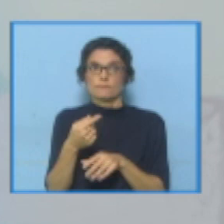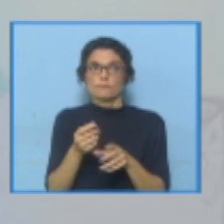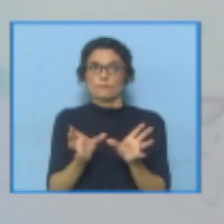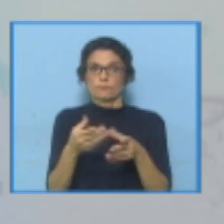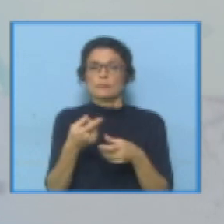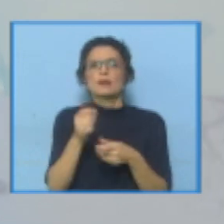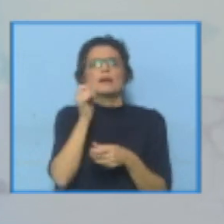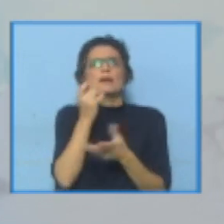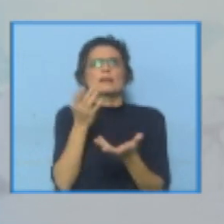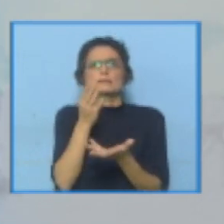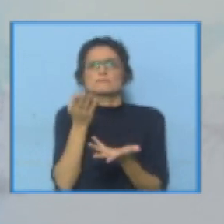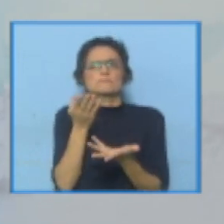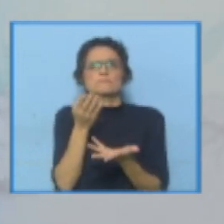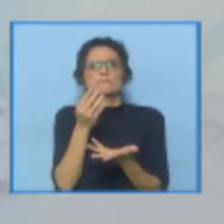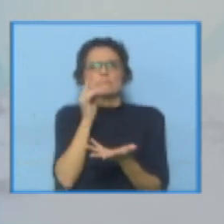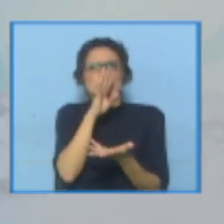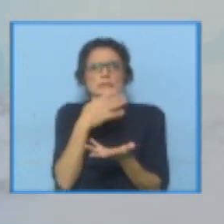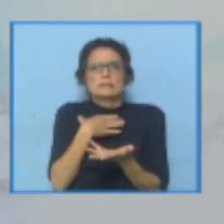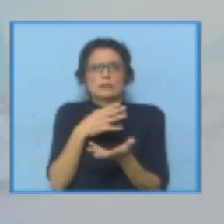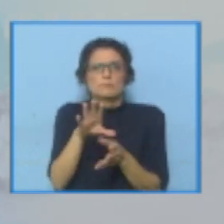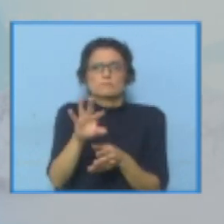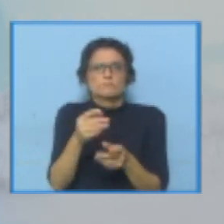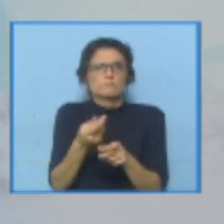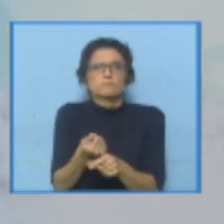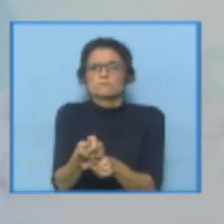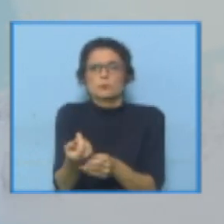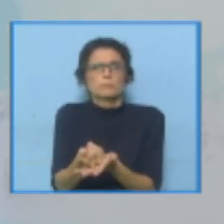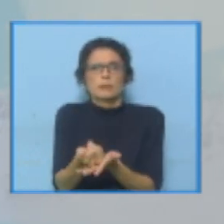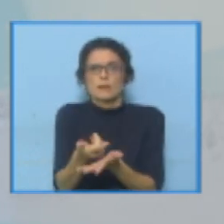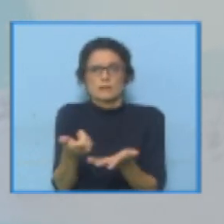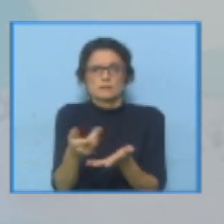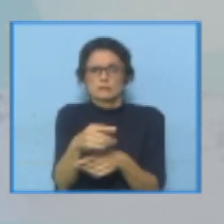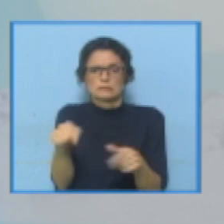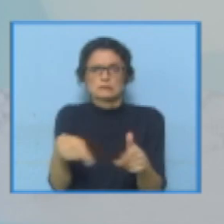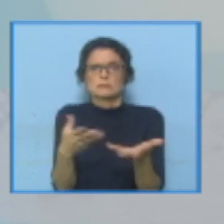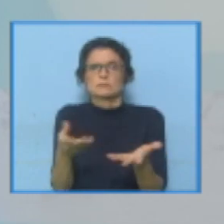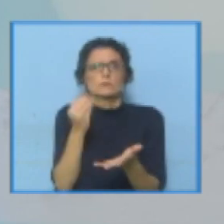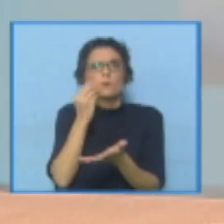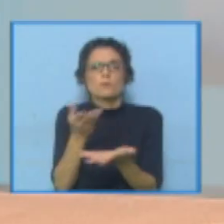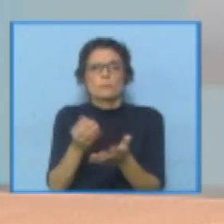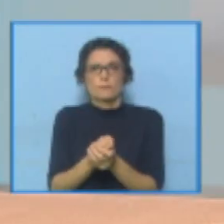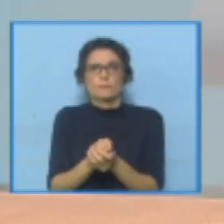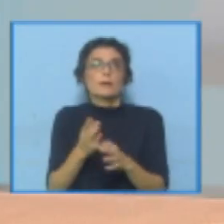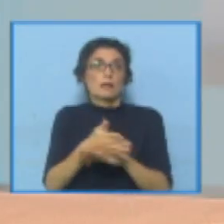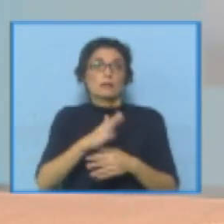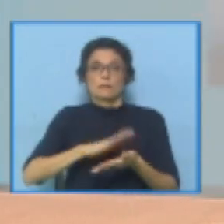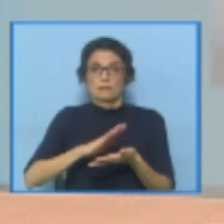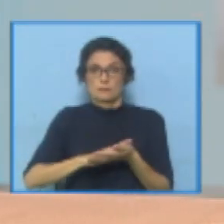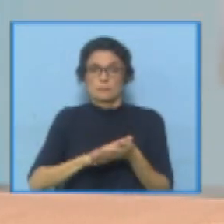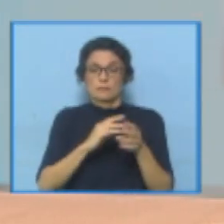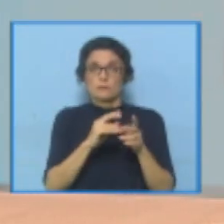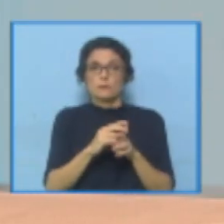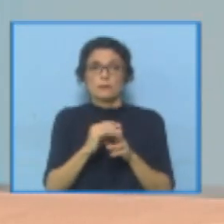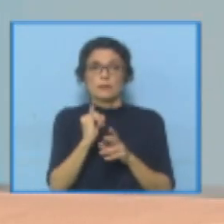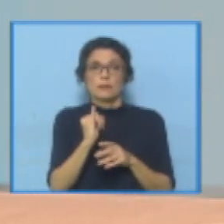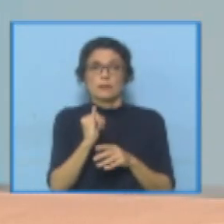Quem quiser adquirir ou encontrar este kit, de que forma é que pode fazer? Através da editora Ideias com História, que é uma editora